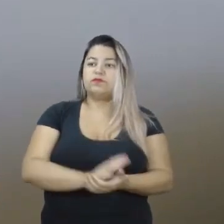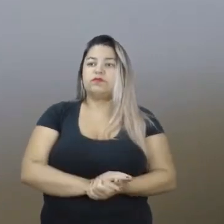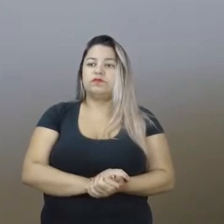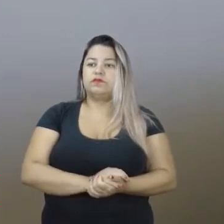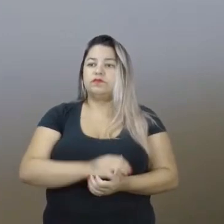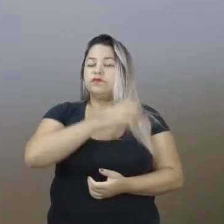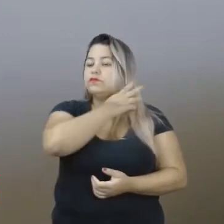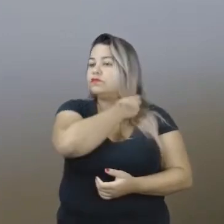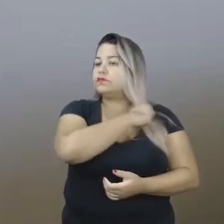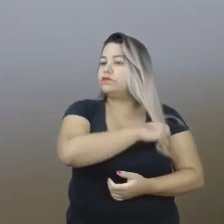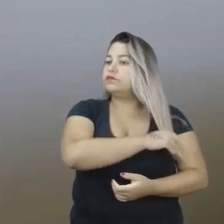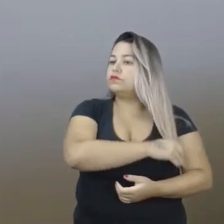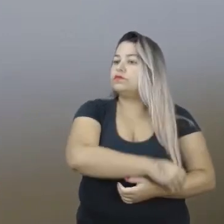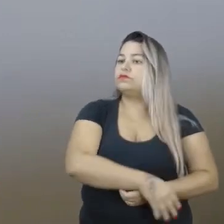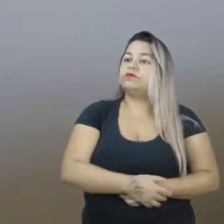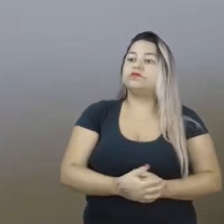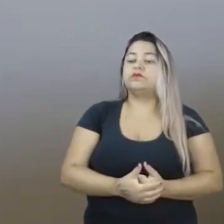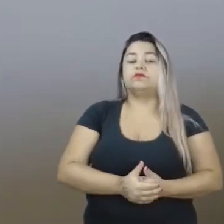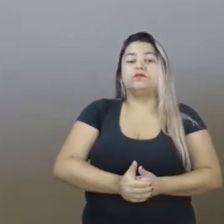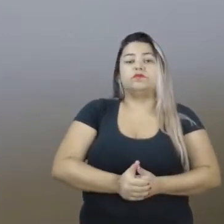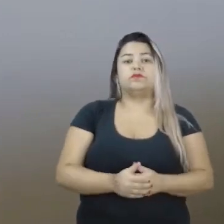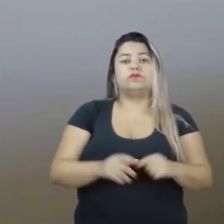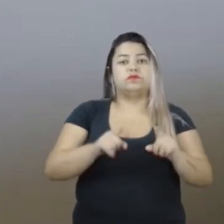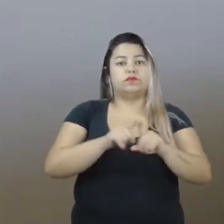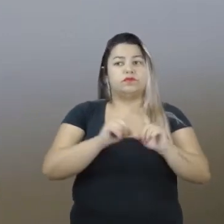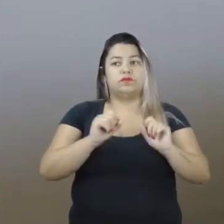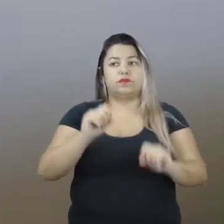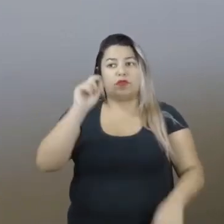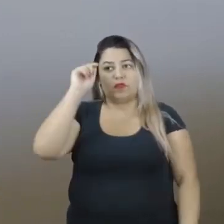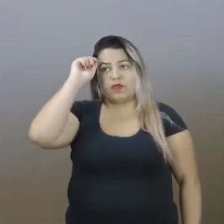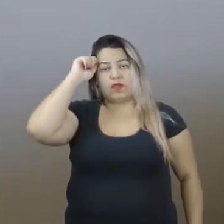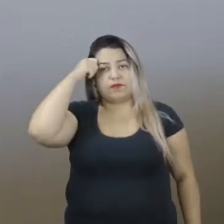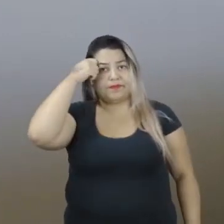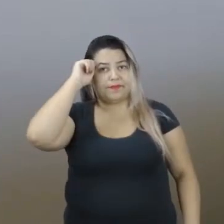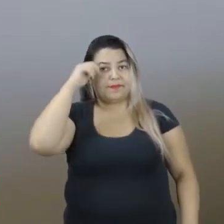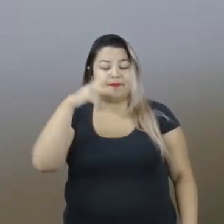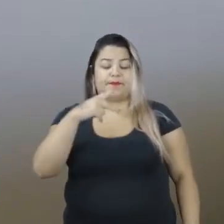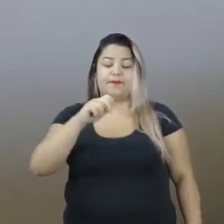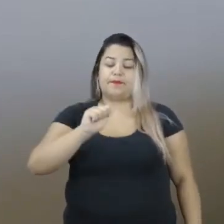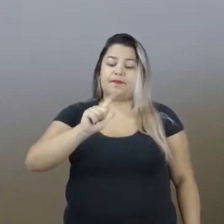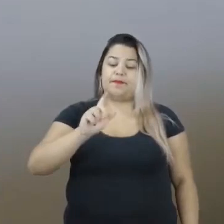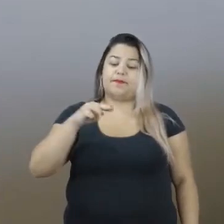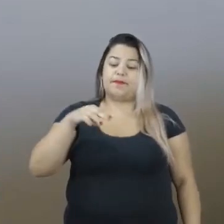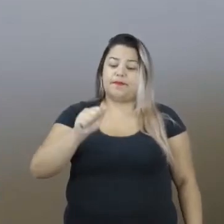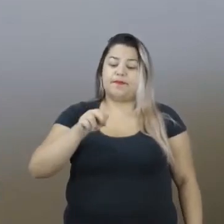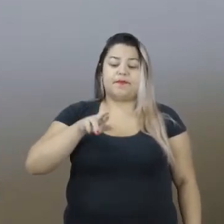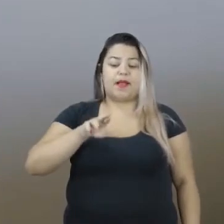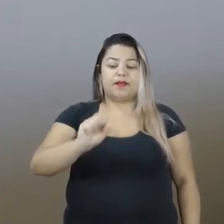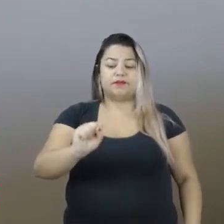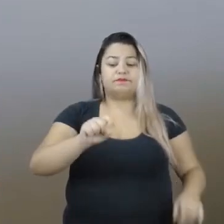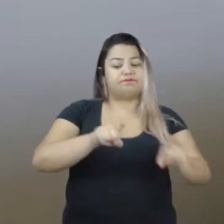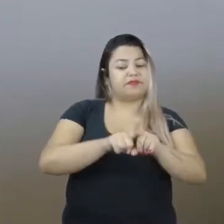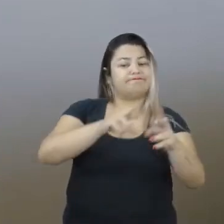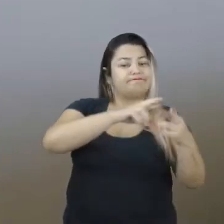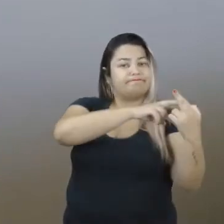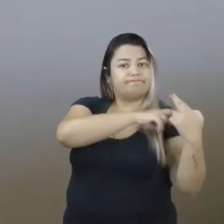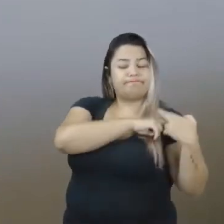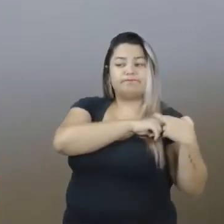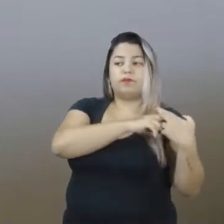Valongo. Elaboração de medidas raciais. Fundação Palmares, me lembro que o